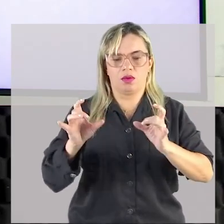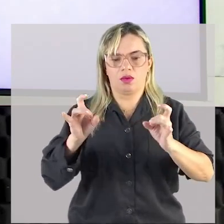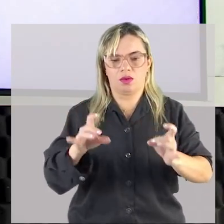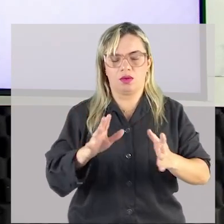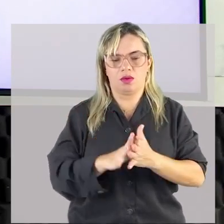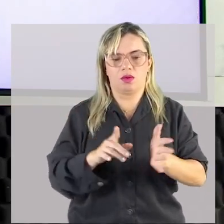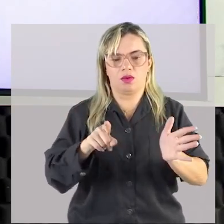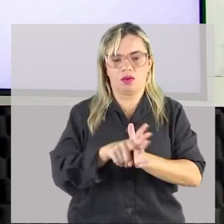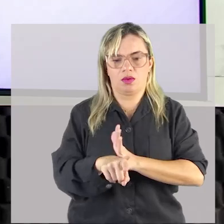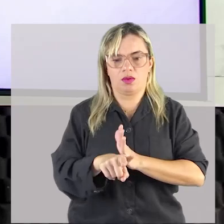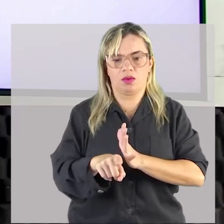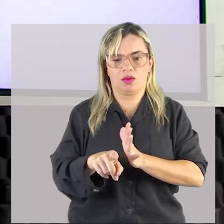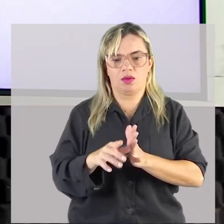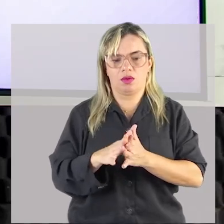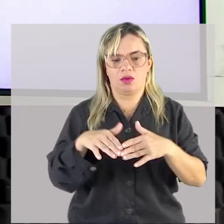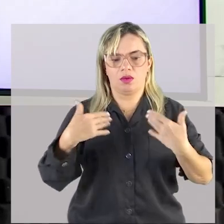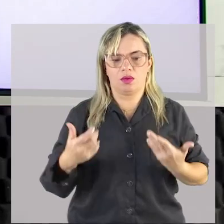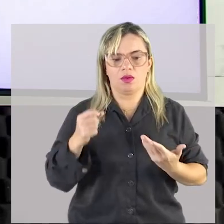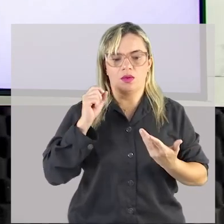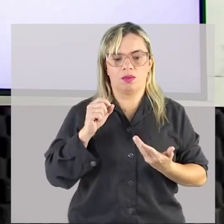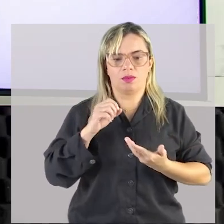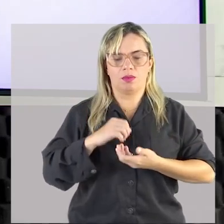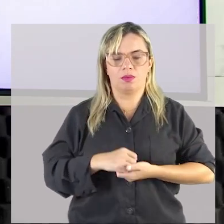do que está sendo perguntado, né?